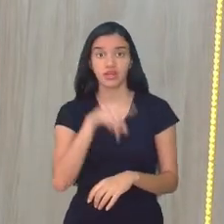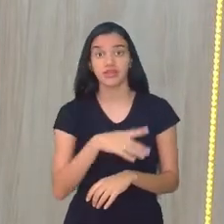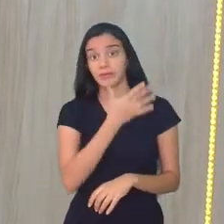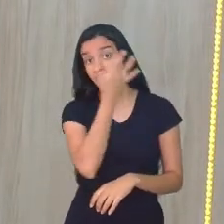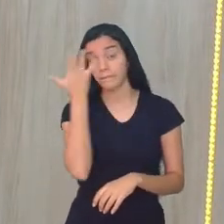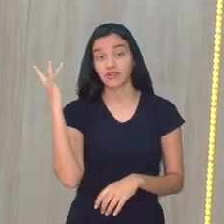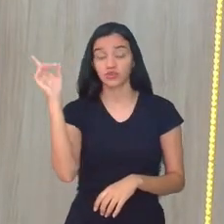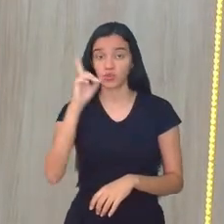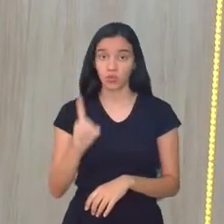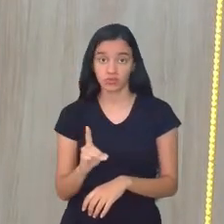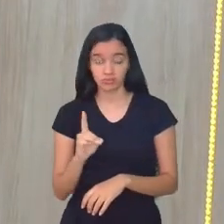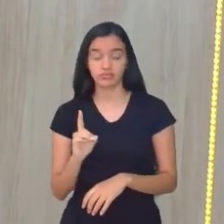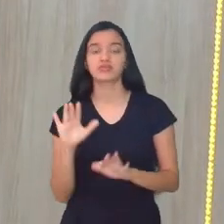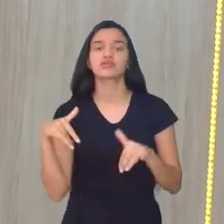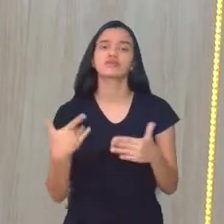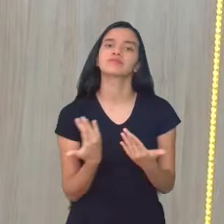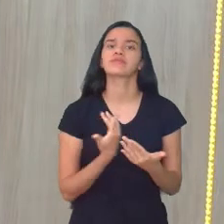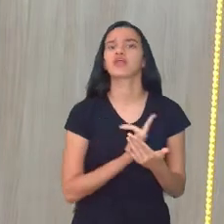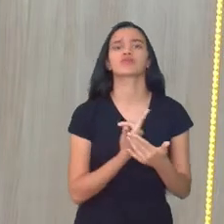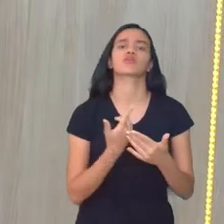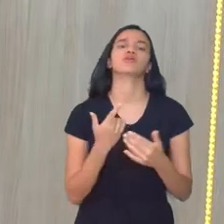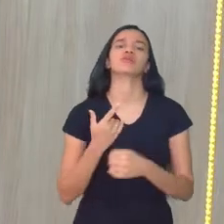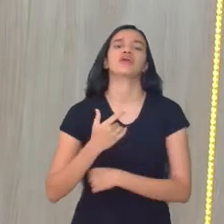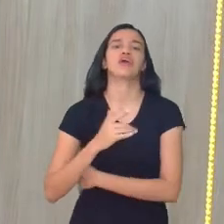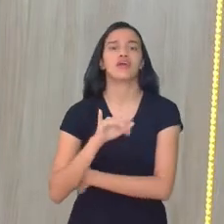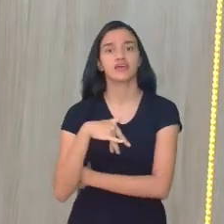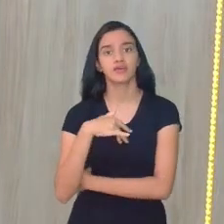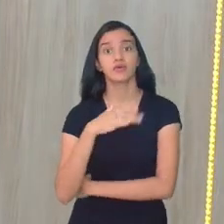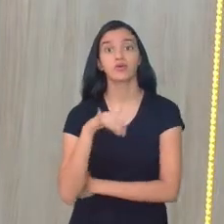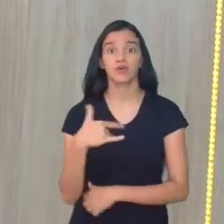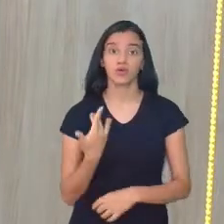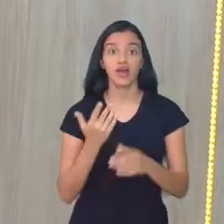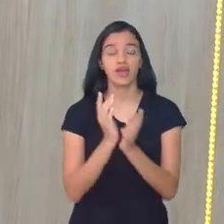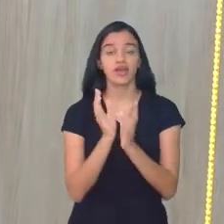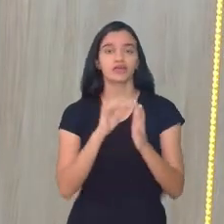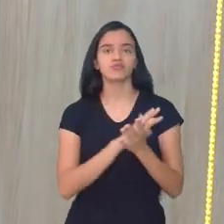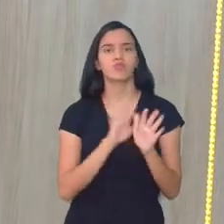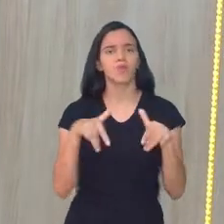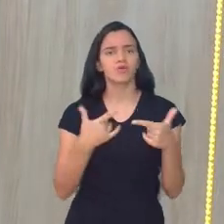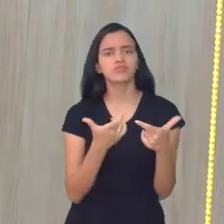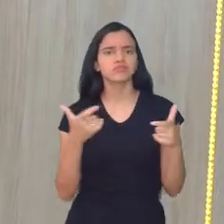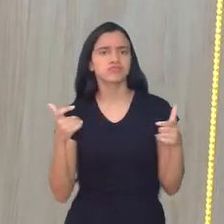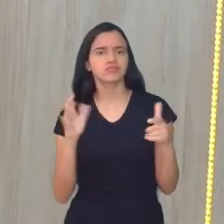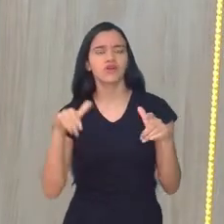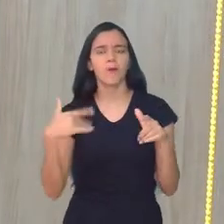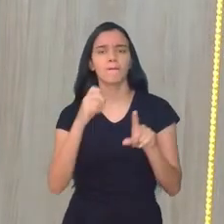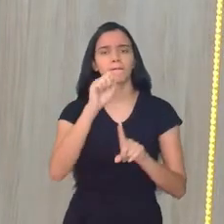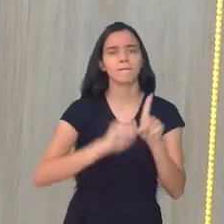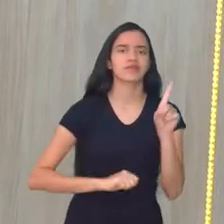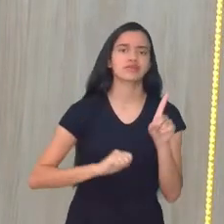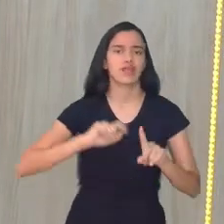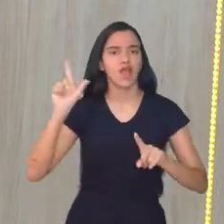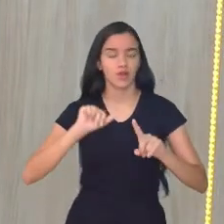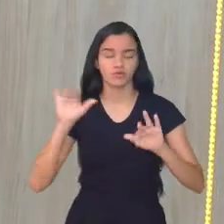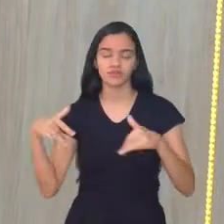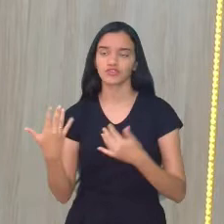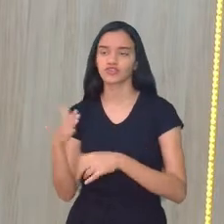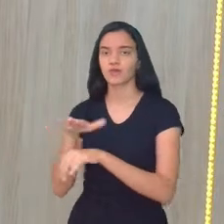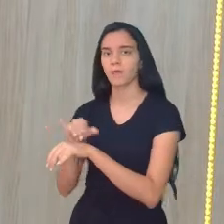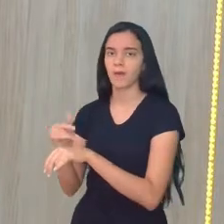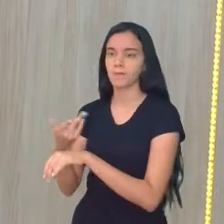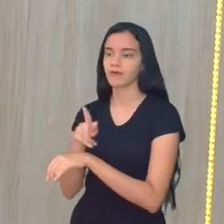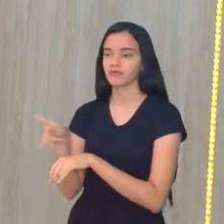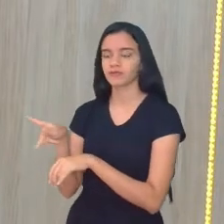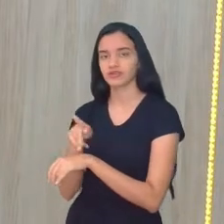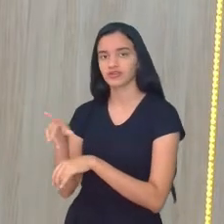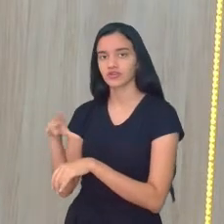com deficiência. E para a gente fazer aí um balanço geral em relação a esse mês de agosto, eu vou chamar a professora Cláudia, que ela vai